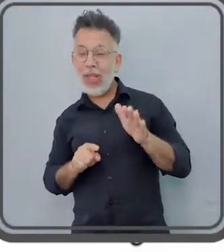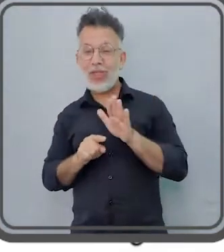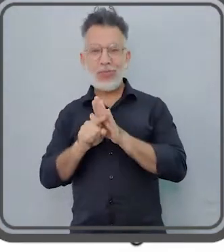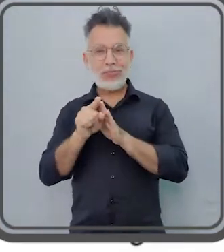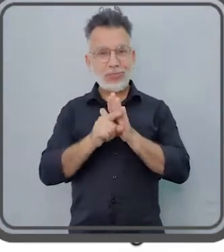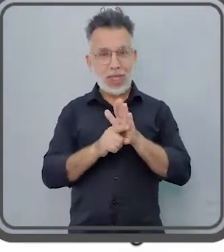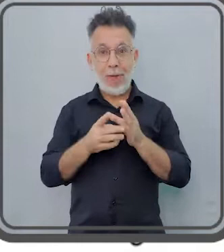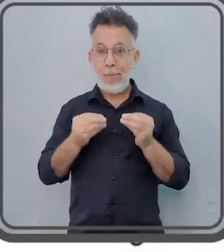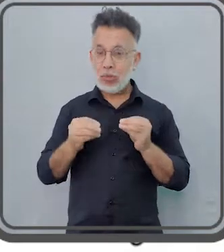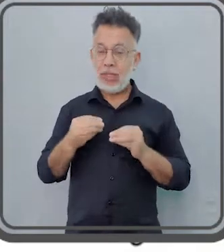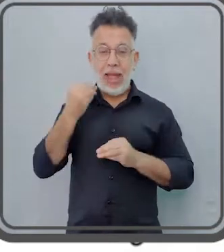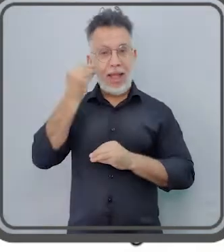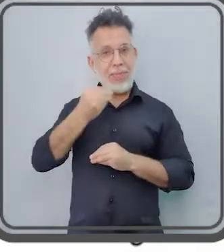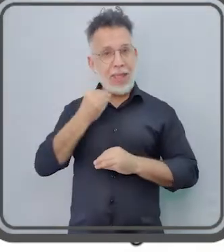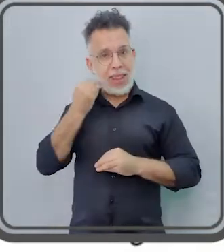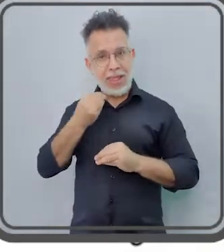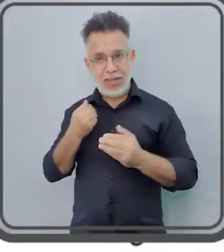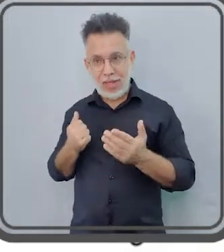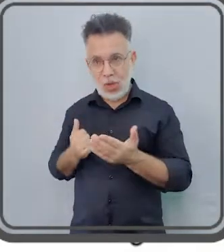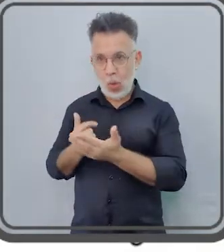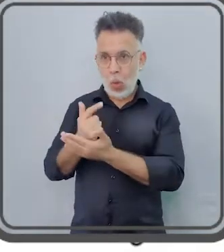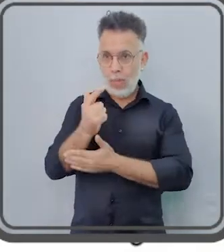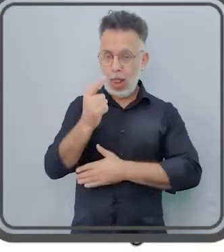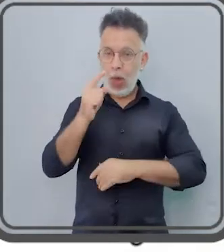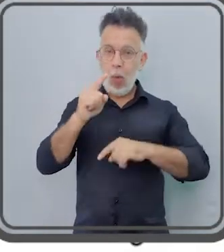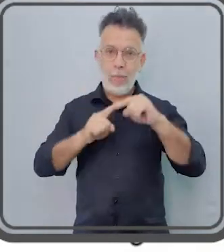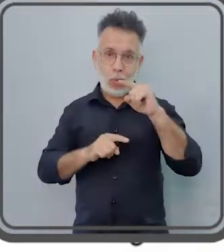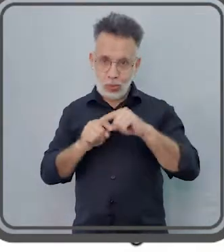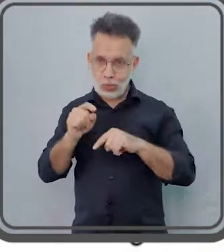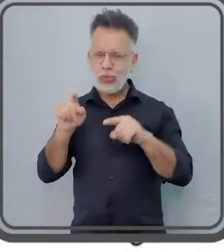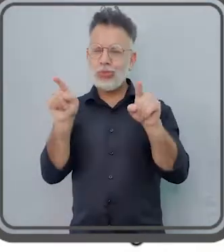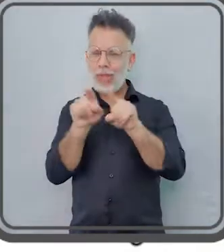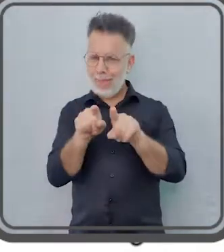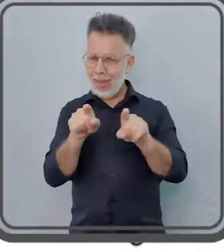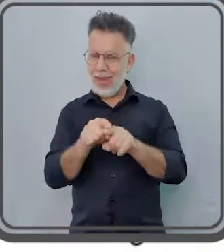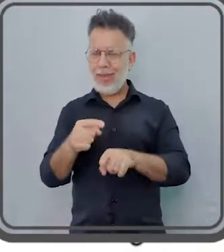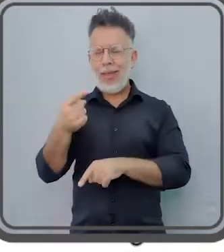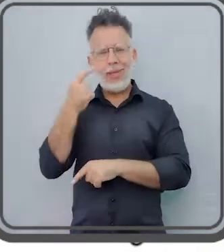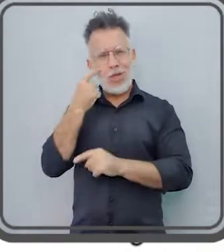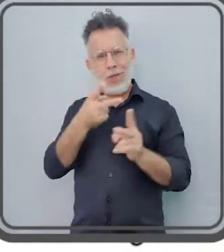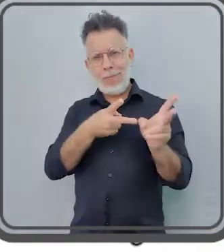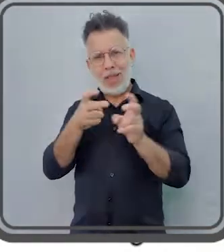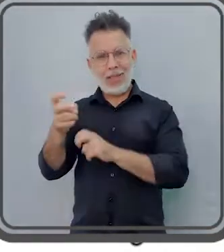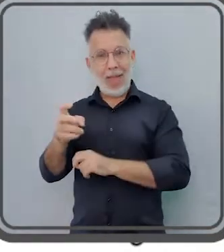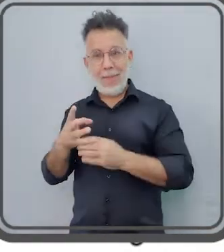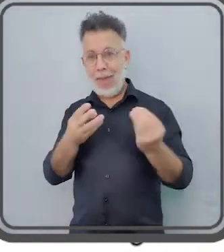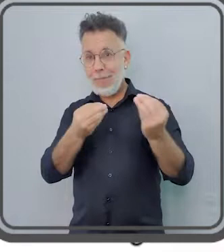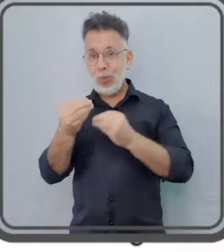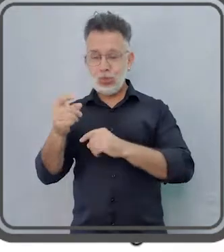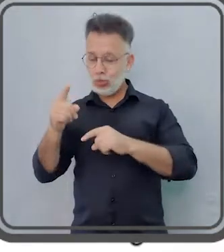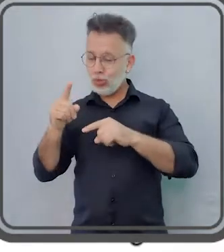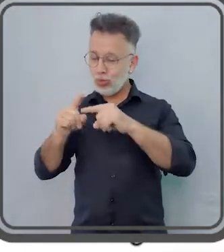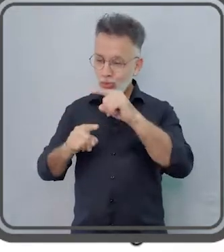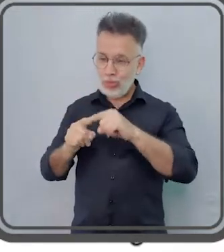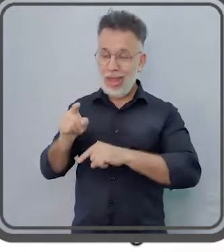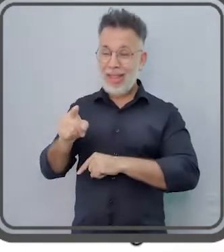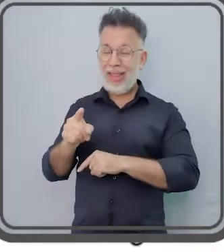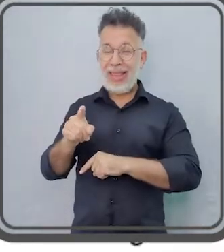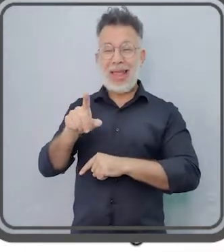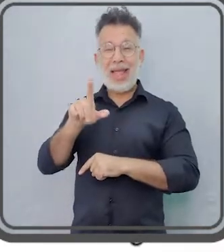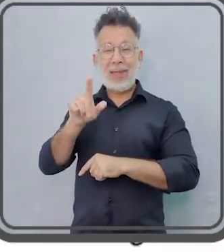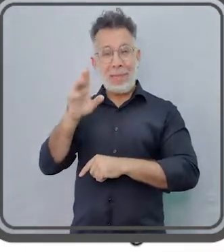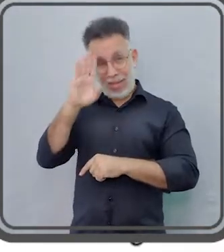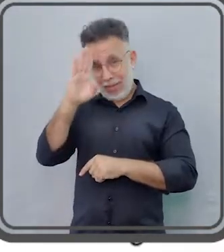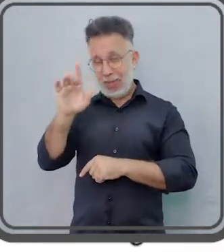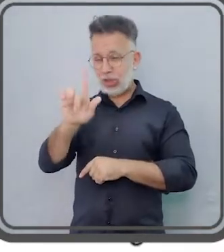gente explorou muito a fundo a experiência de compra, o produto em si, né? É o que a gente percebe que muitos desses produtos, lubrificante especificamente,